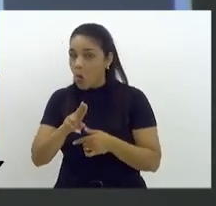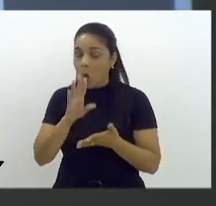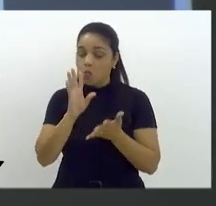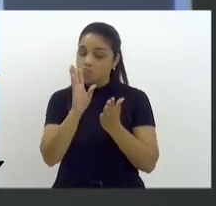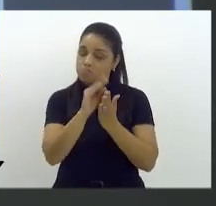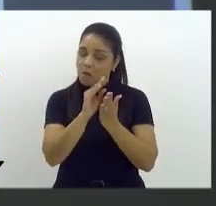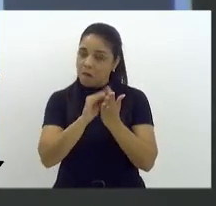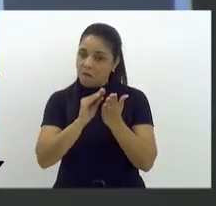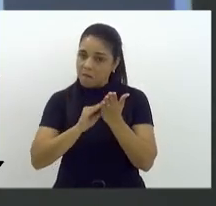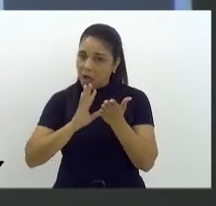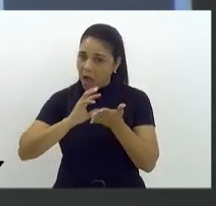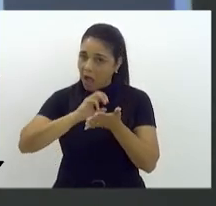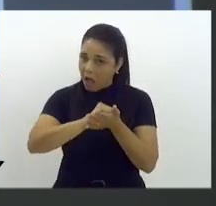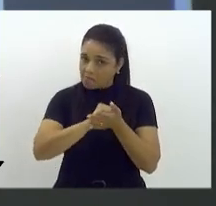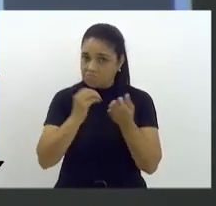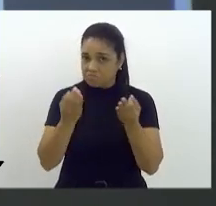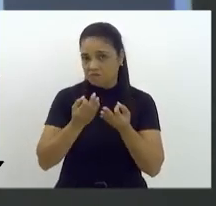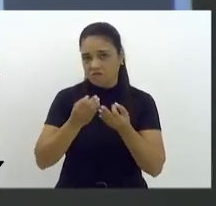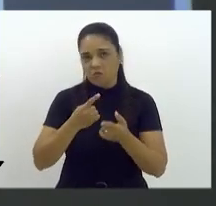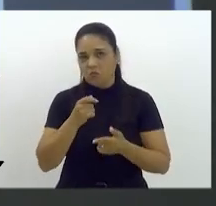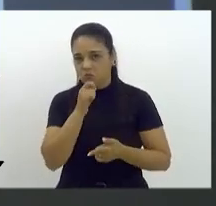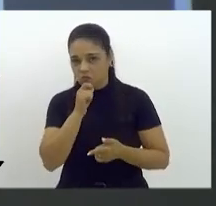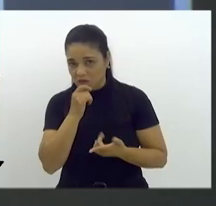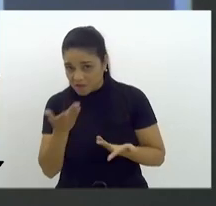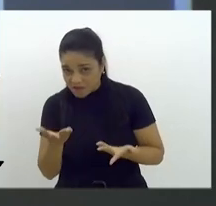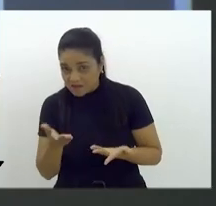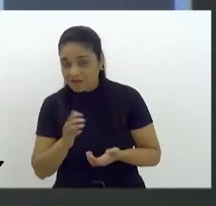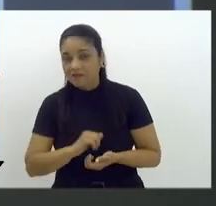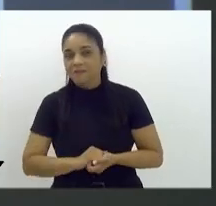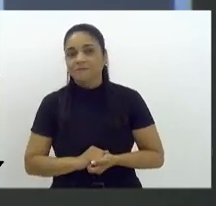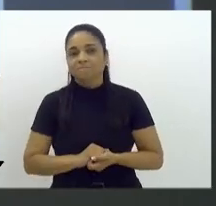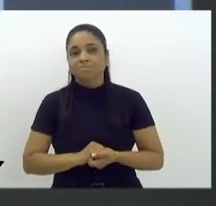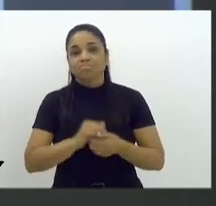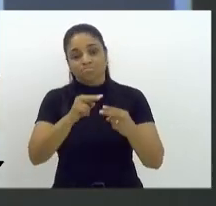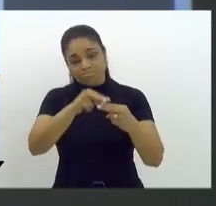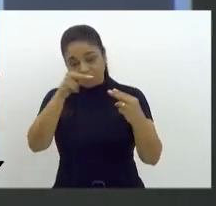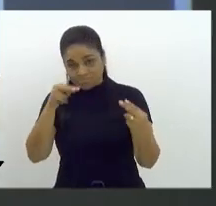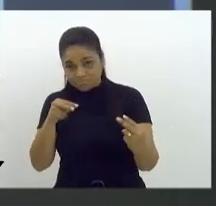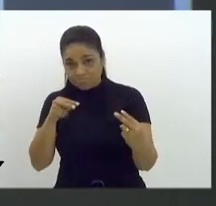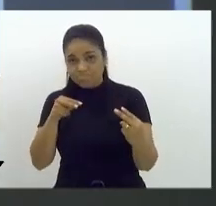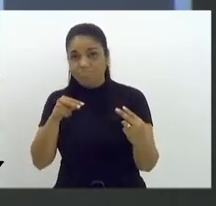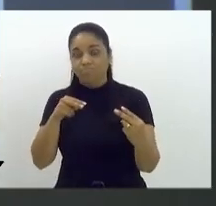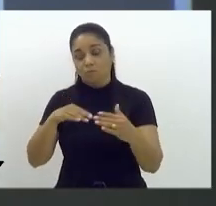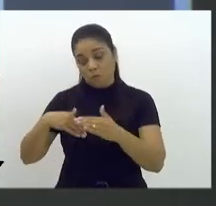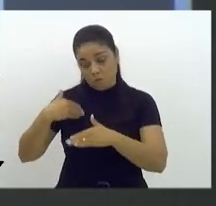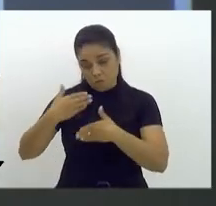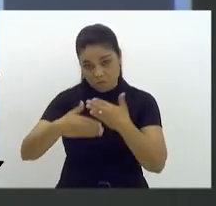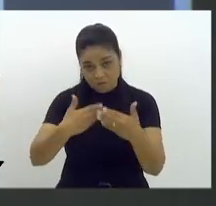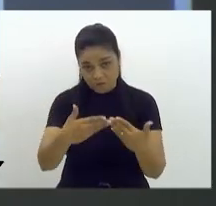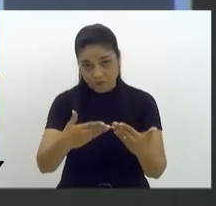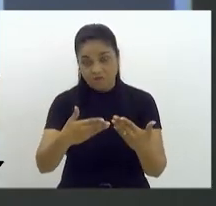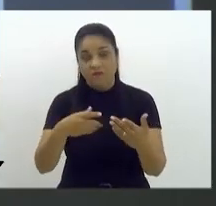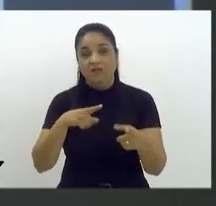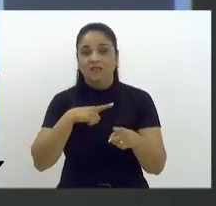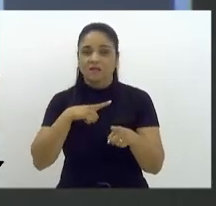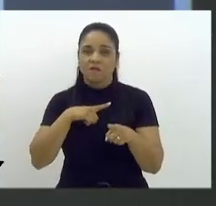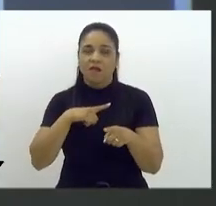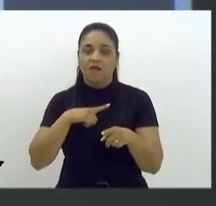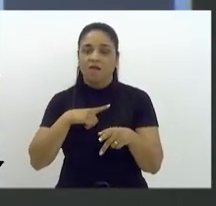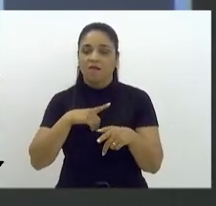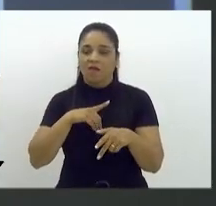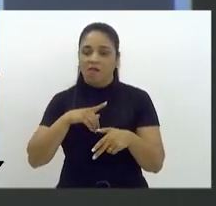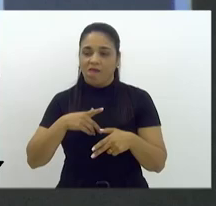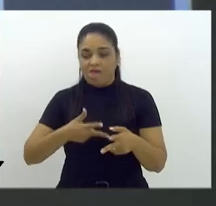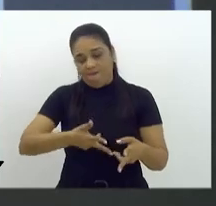como adequadamente como um ambiente virtual coação no curso do processo e extorsão Então